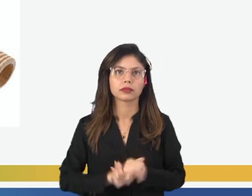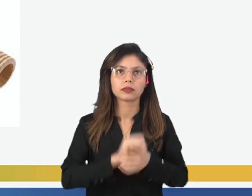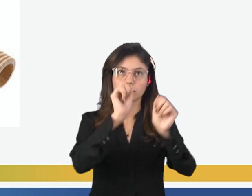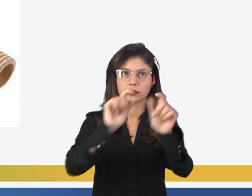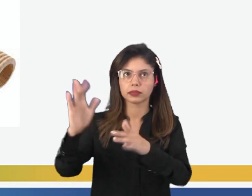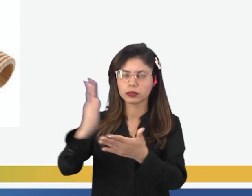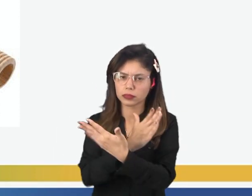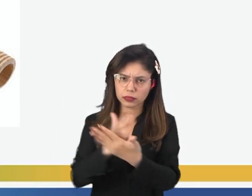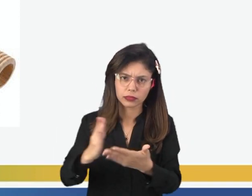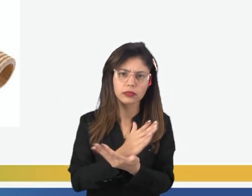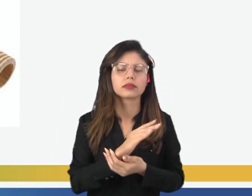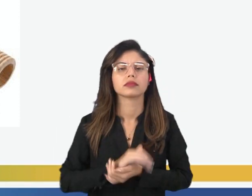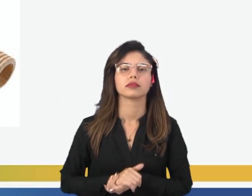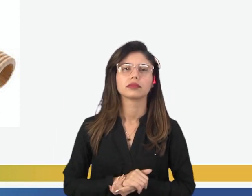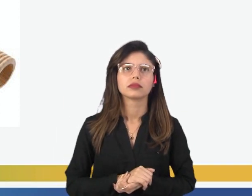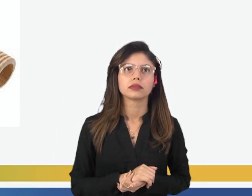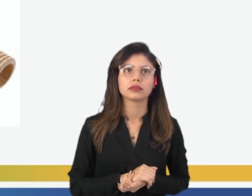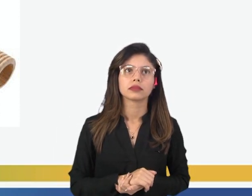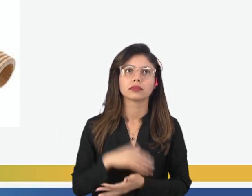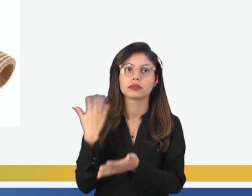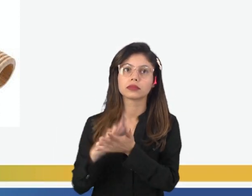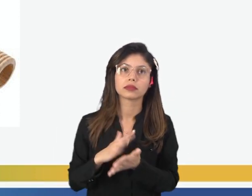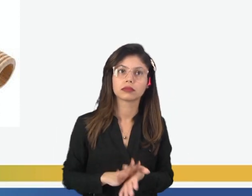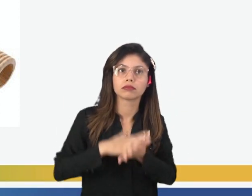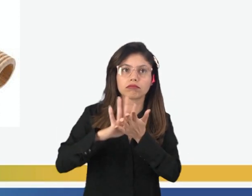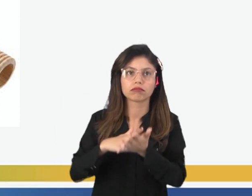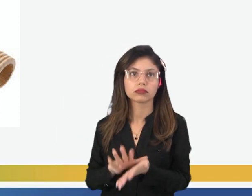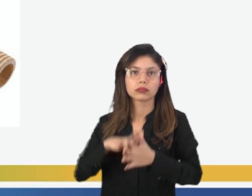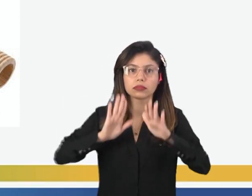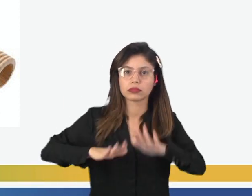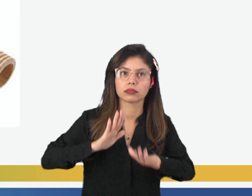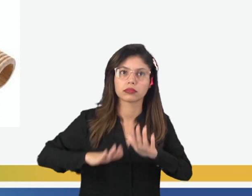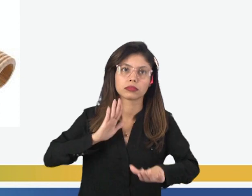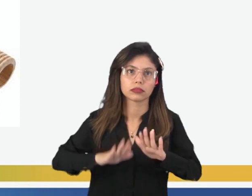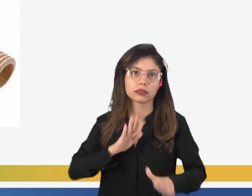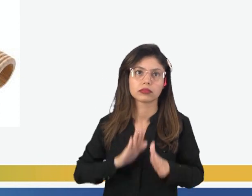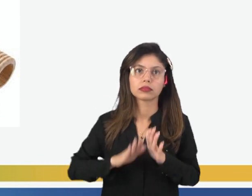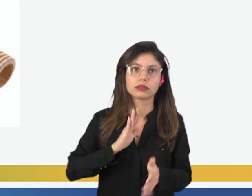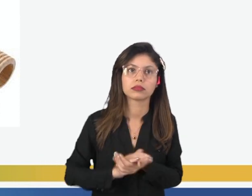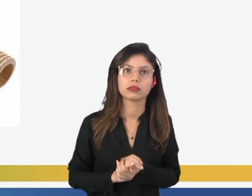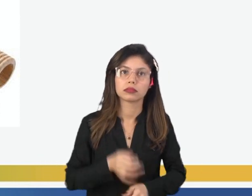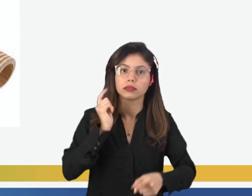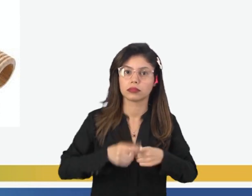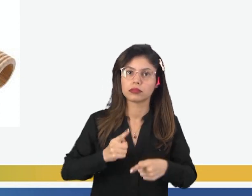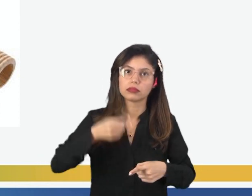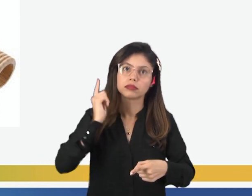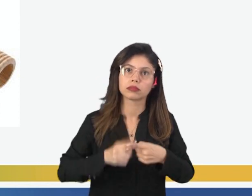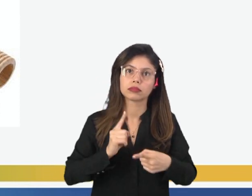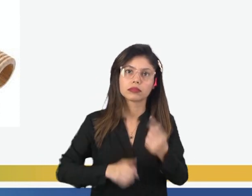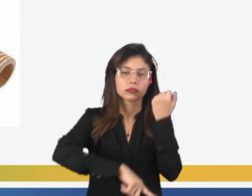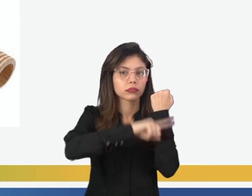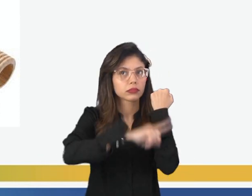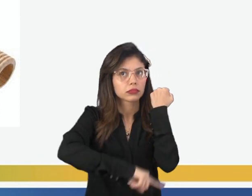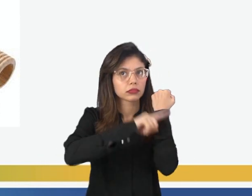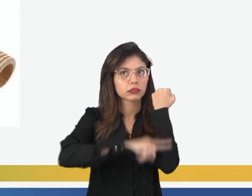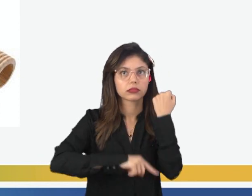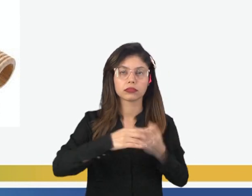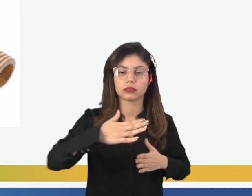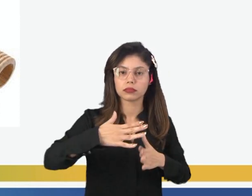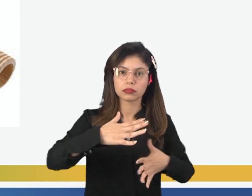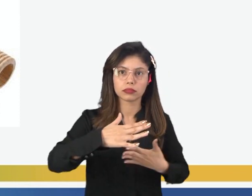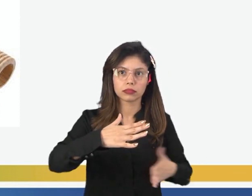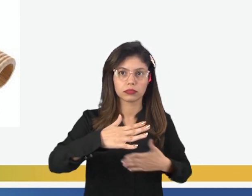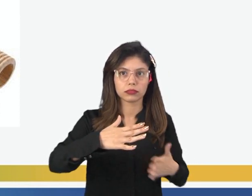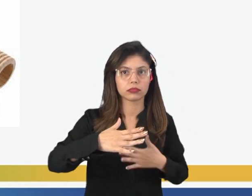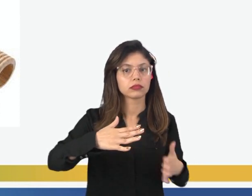slide alguns desses instrumentos. Temos o pandeiro, o tamborim, o atabaque, o reco-reco e a